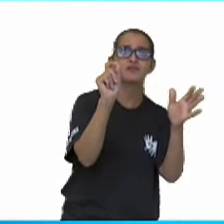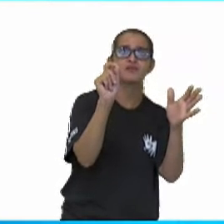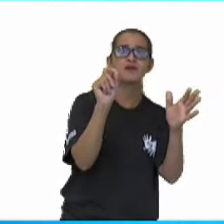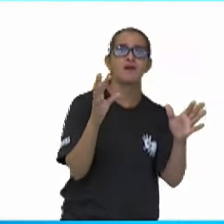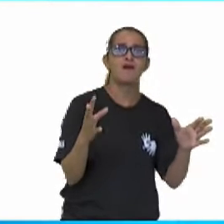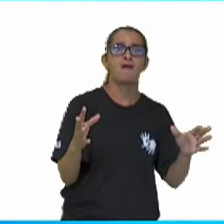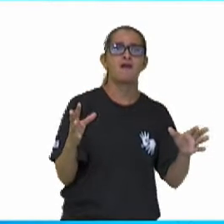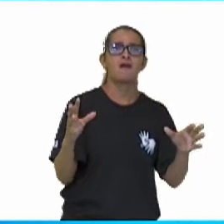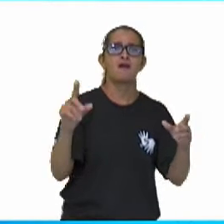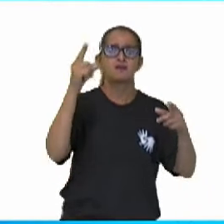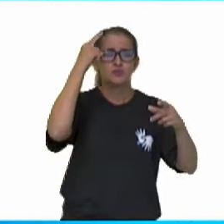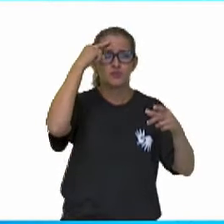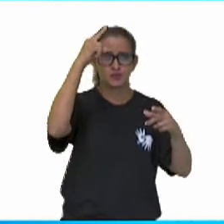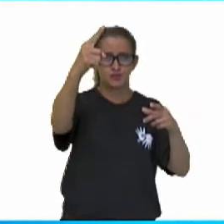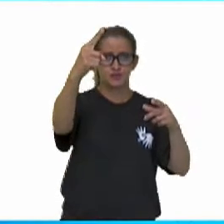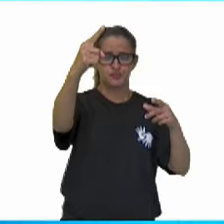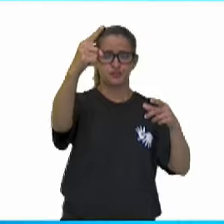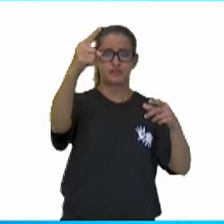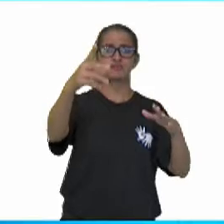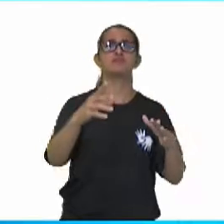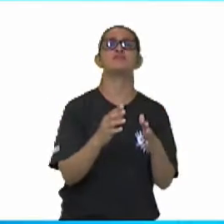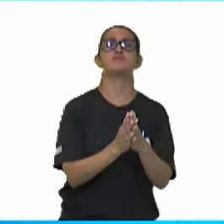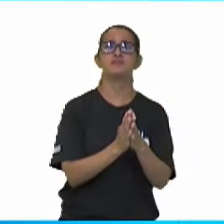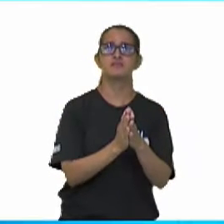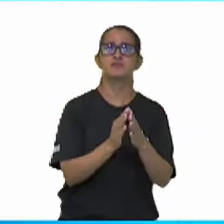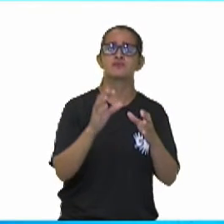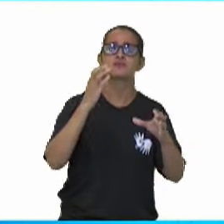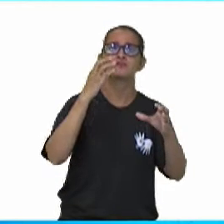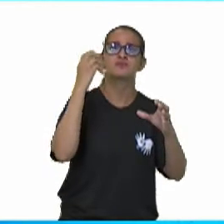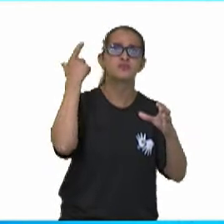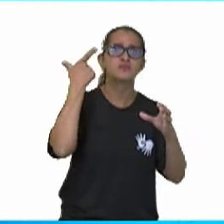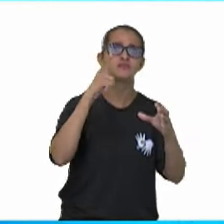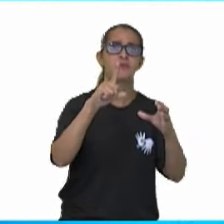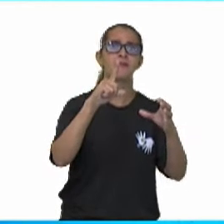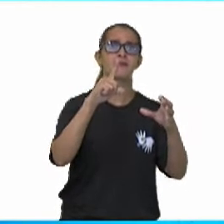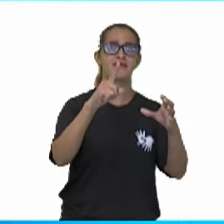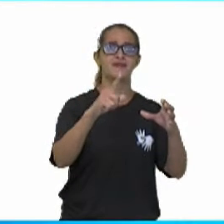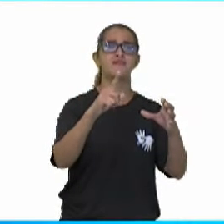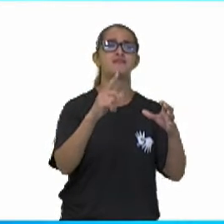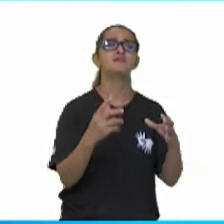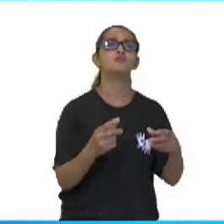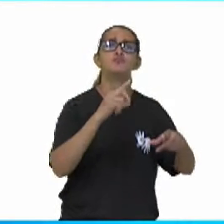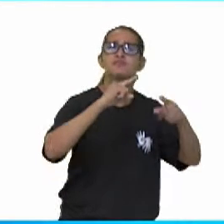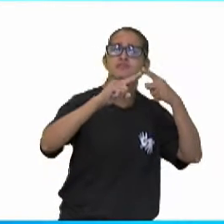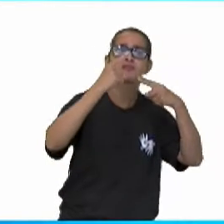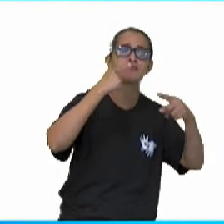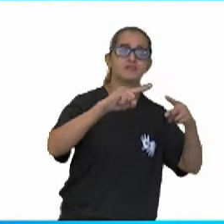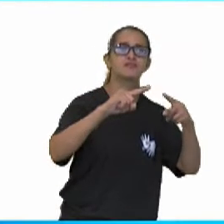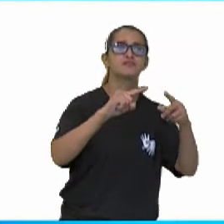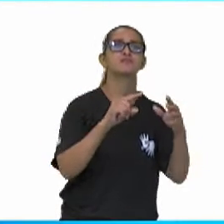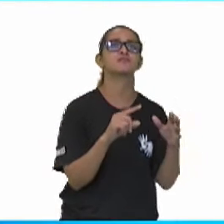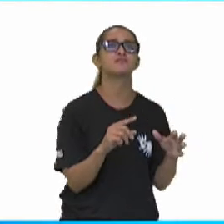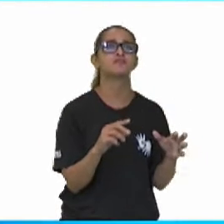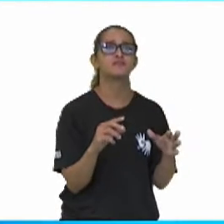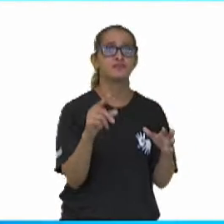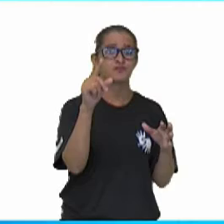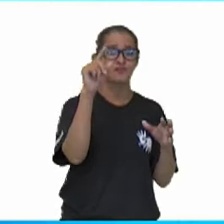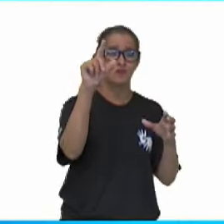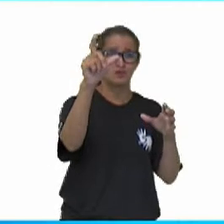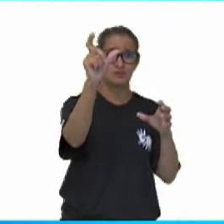cerimônia. Ao cantar rap, o MC apoia-se numa melodia de fundo, que se denomina